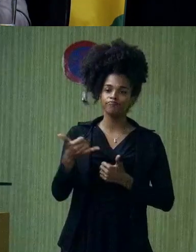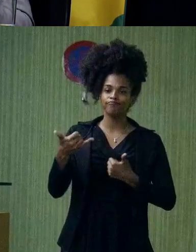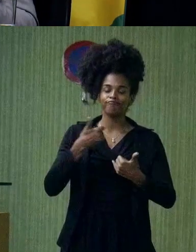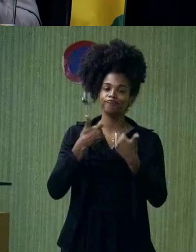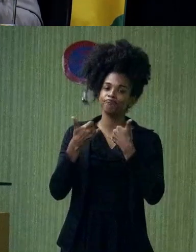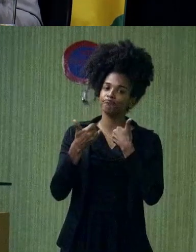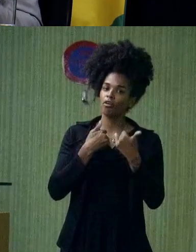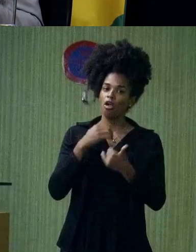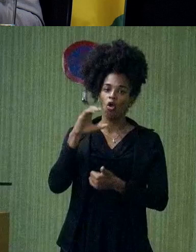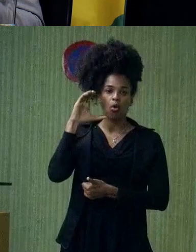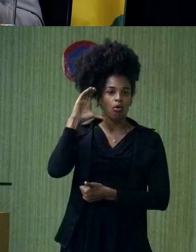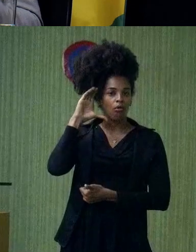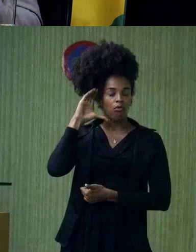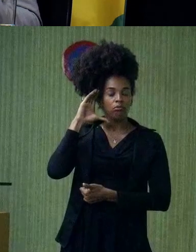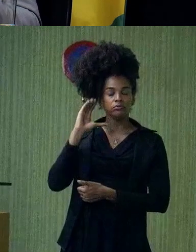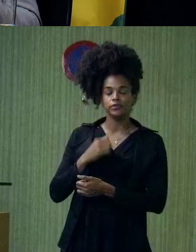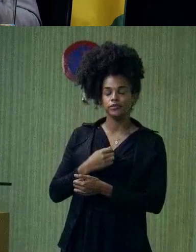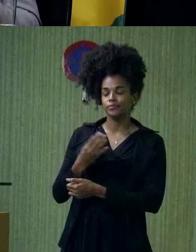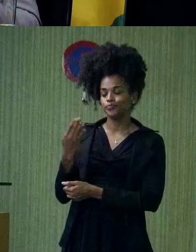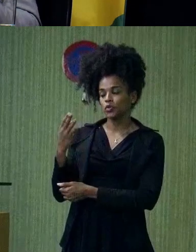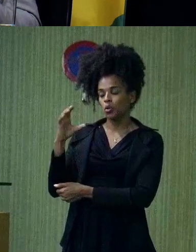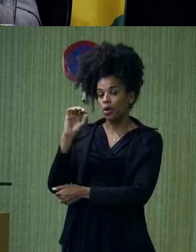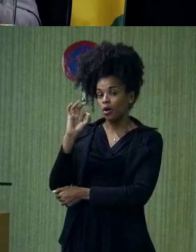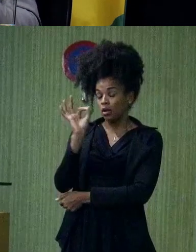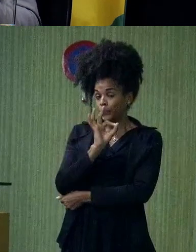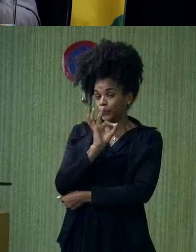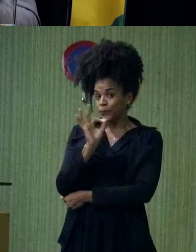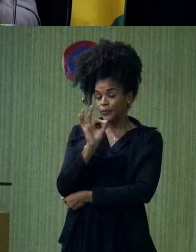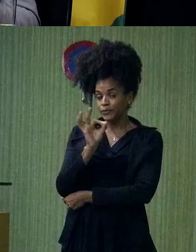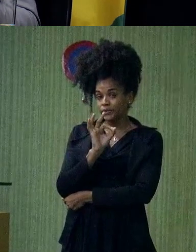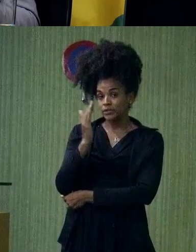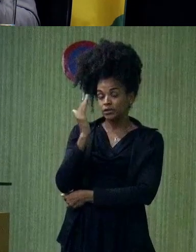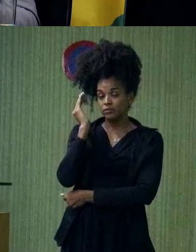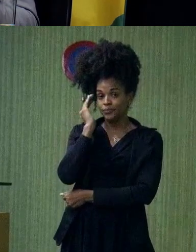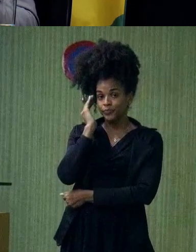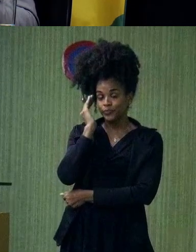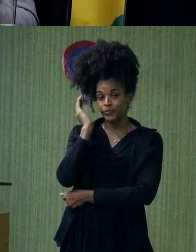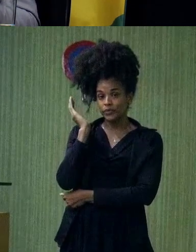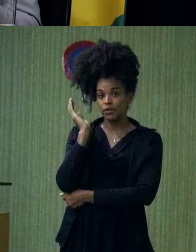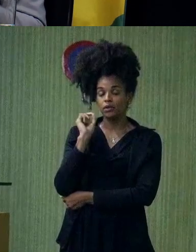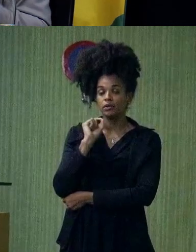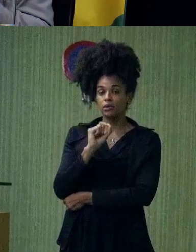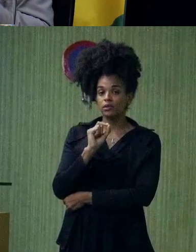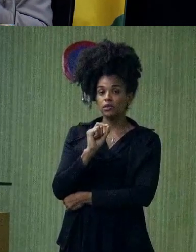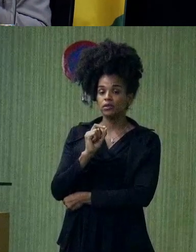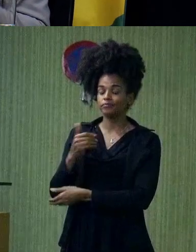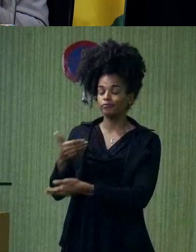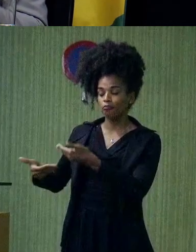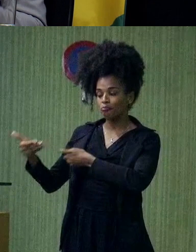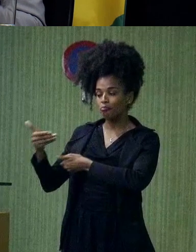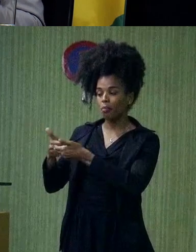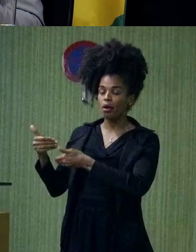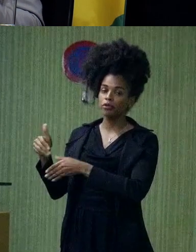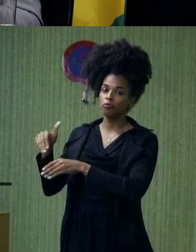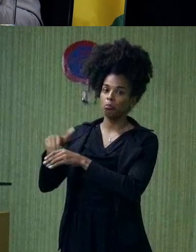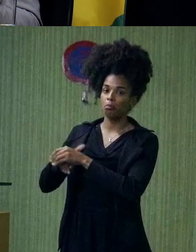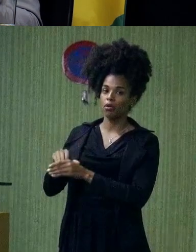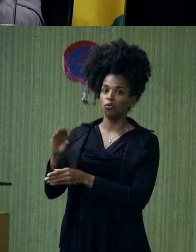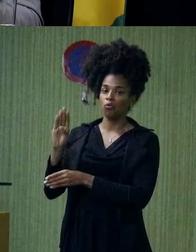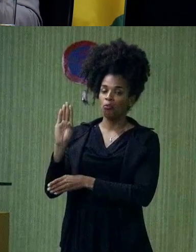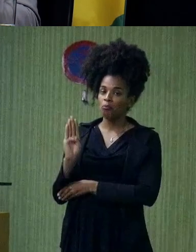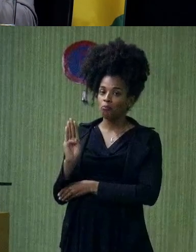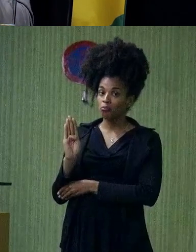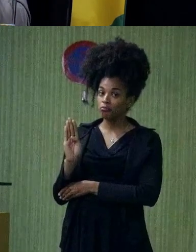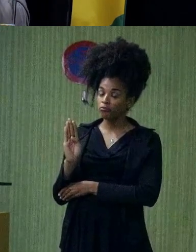MP 40% dos que responderam entenderam que deve participar com direito a voto dentro de uma ideia de